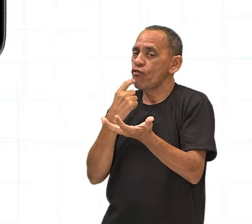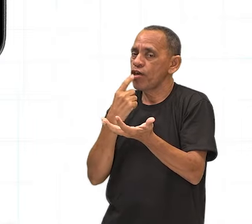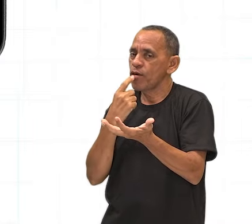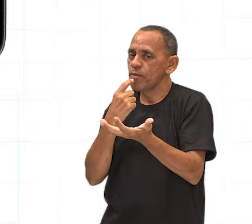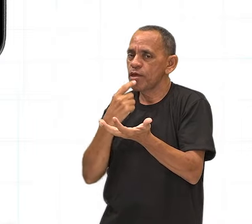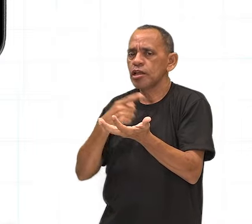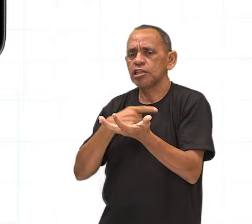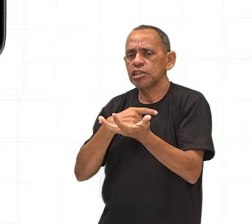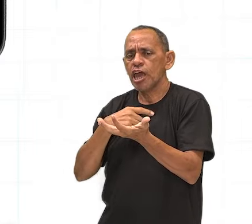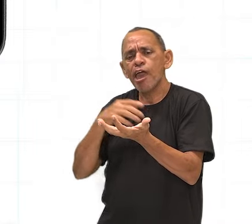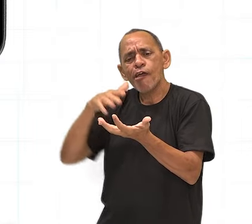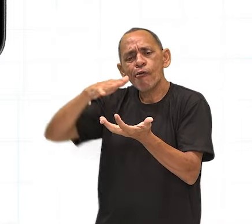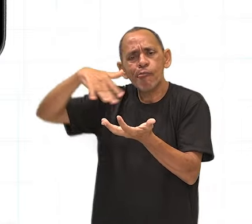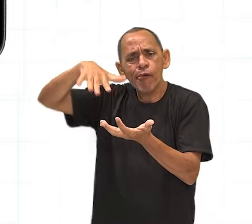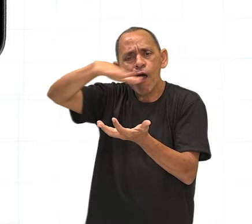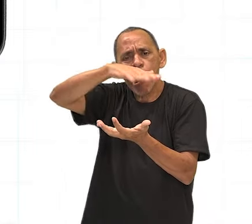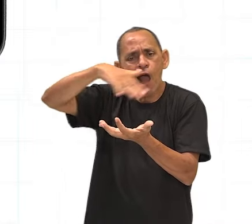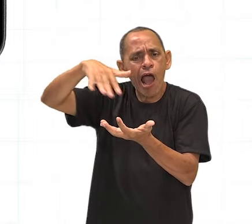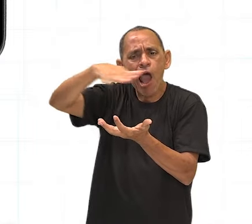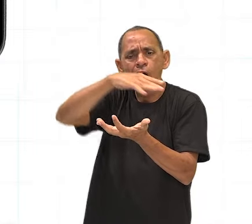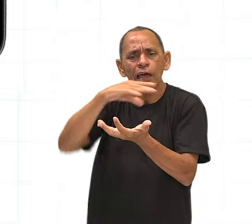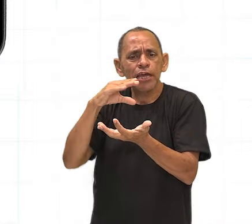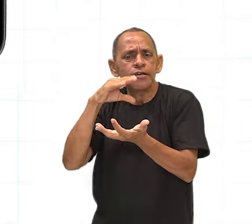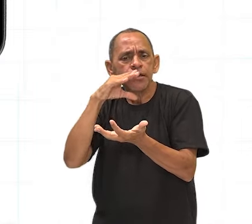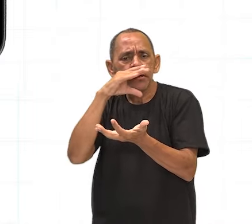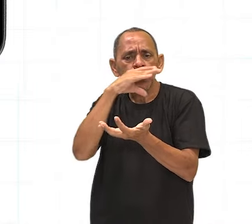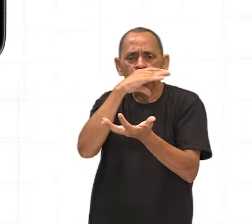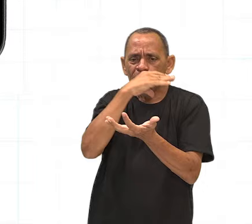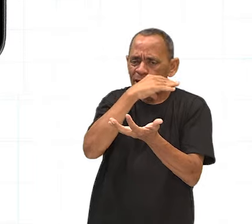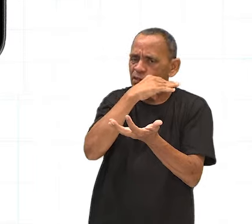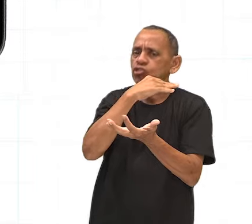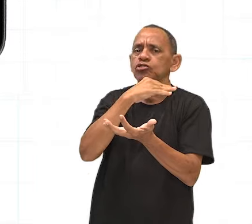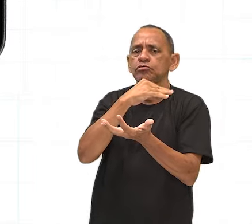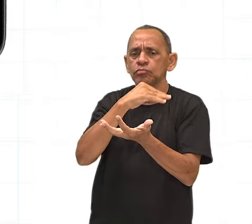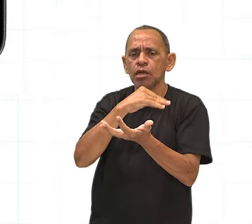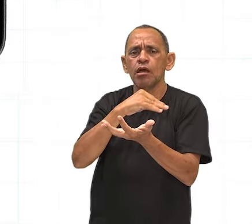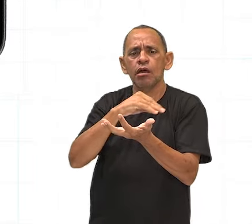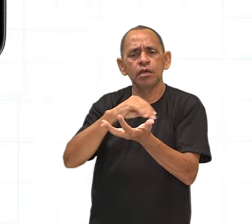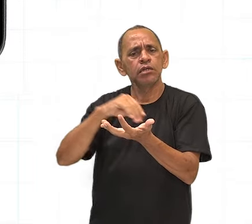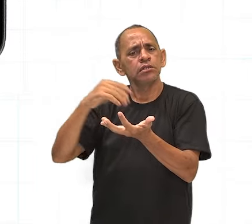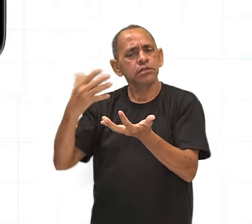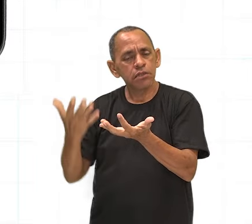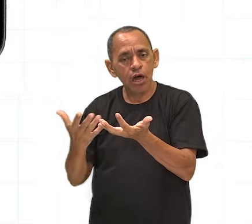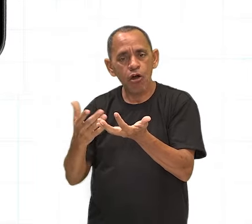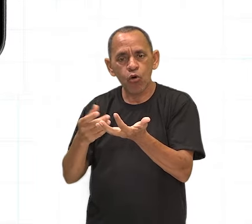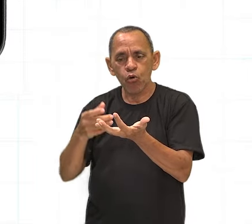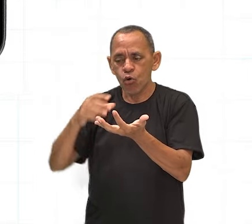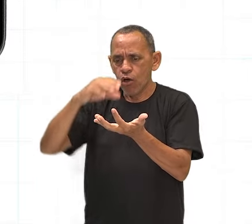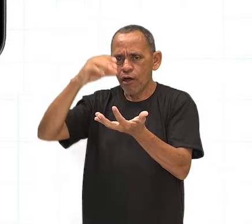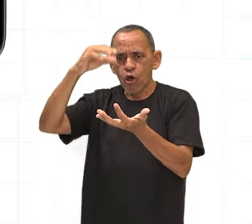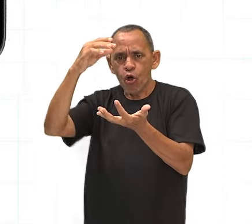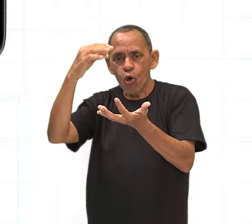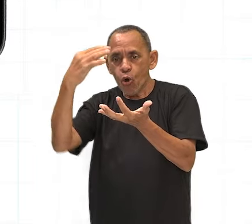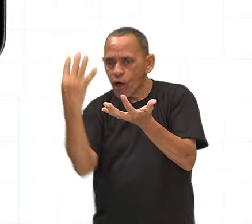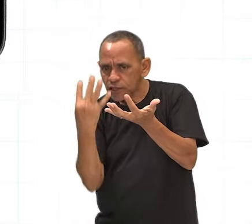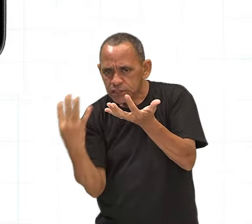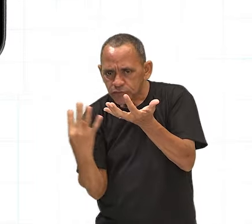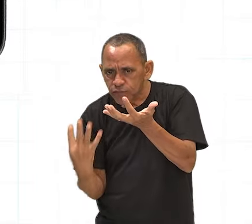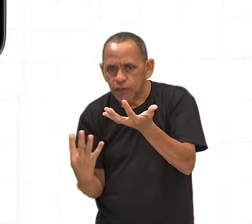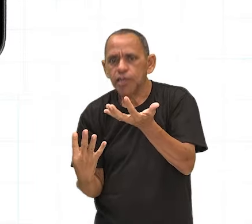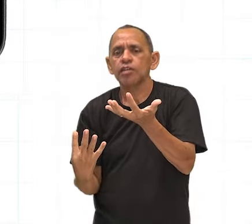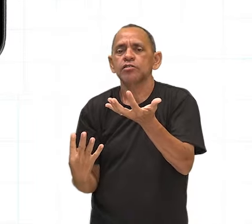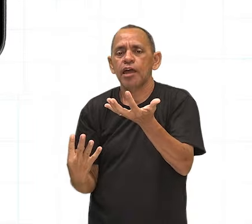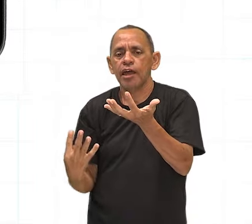e o vento, né, que é frio, ele vai descendo e, consequentemente, ele vai sendo aquecido e